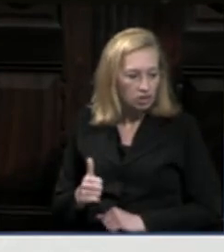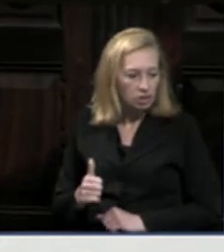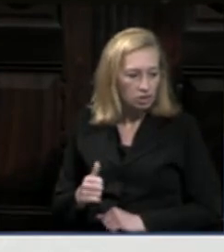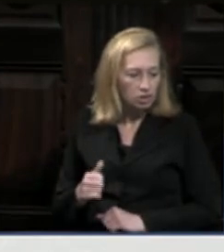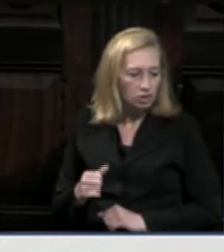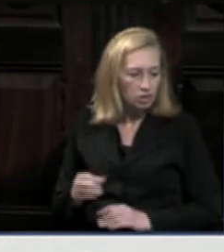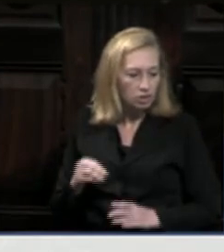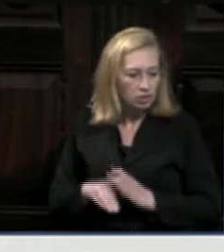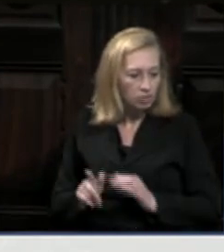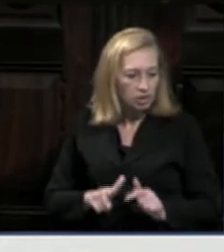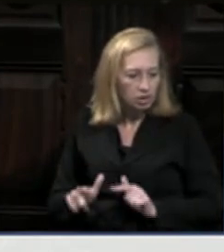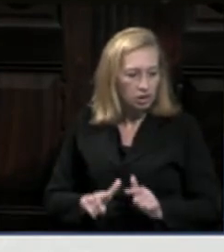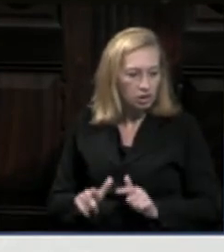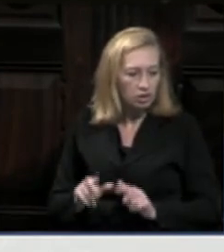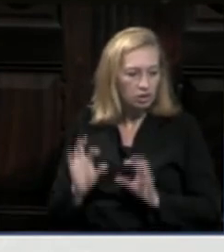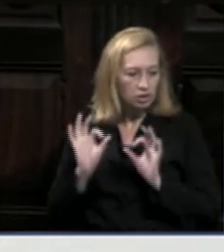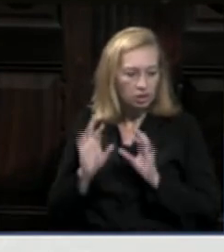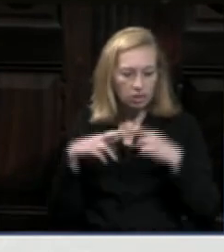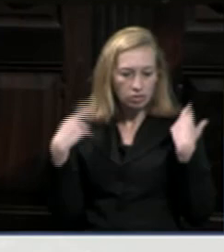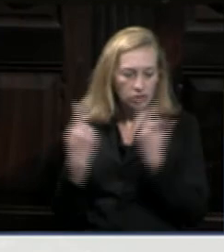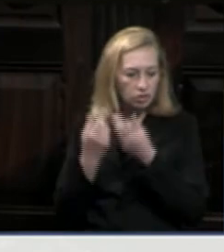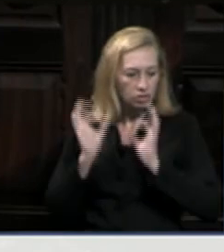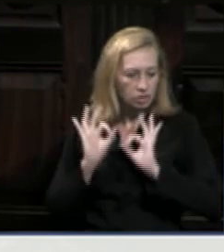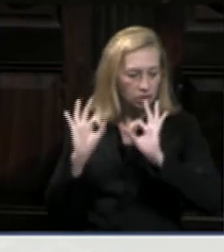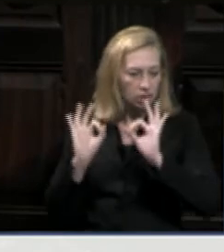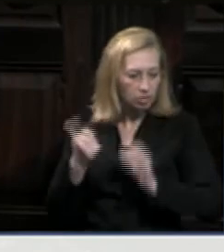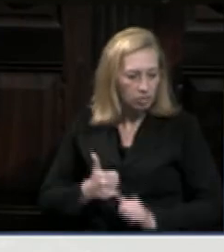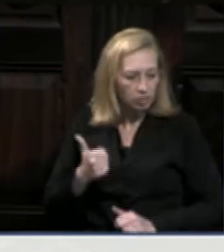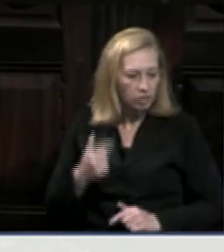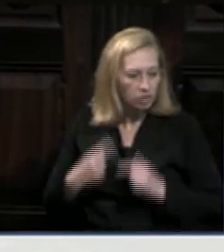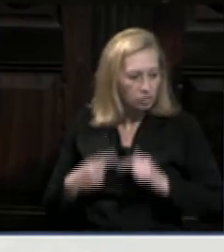interno, em tramitação ordinária, em primeira discussão, projeto de lei número